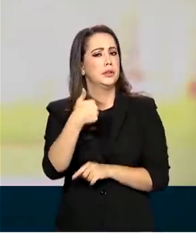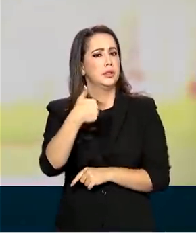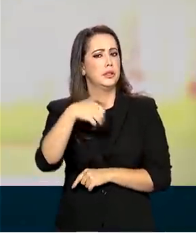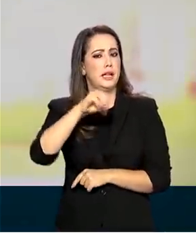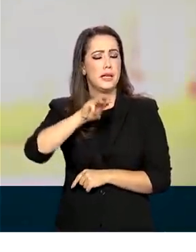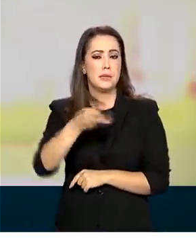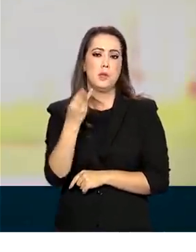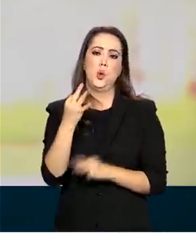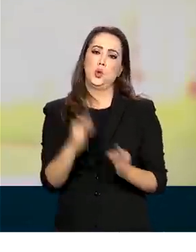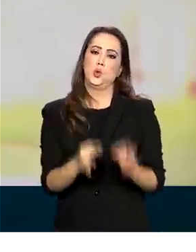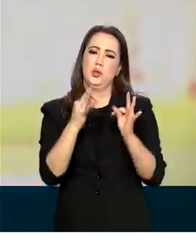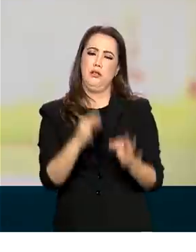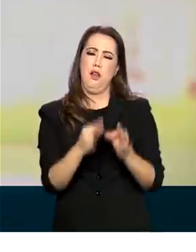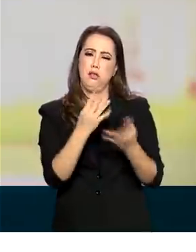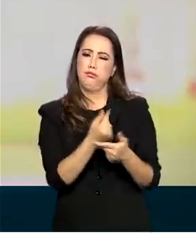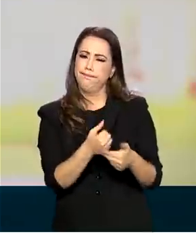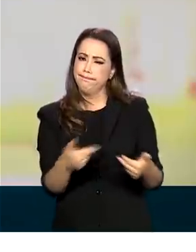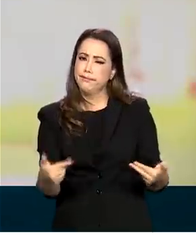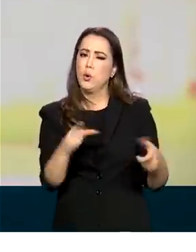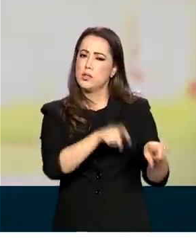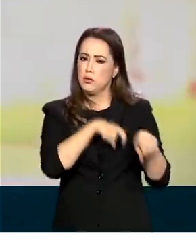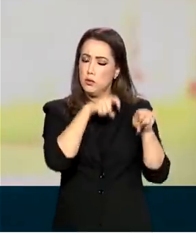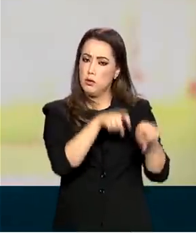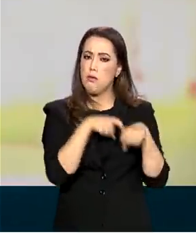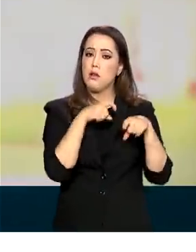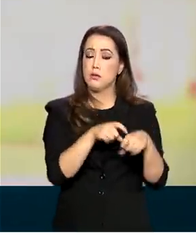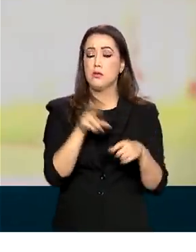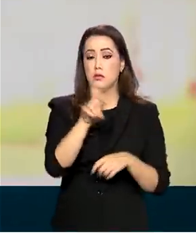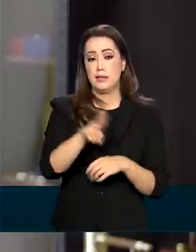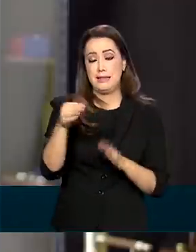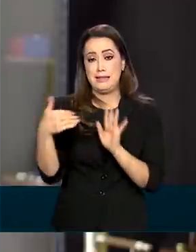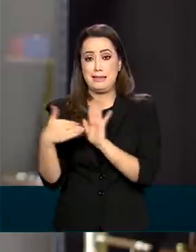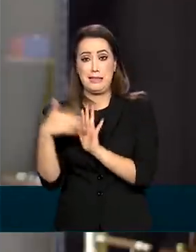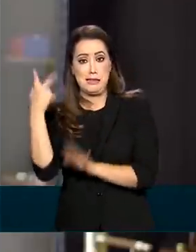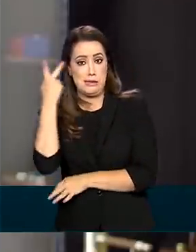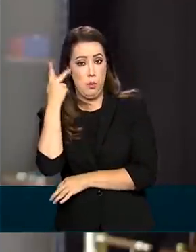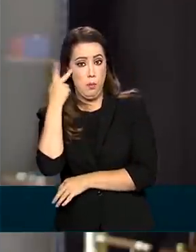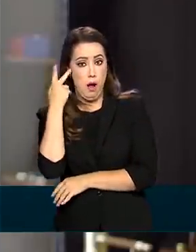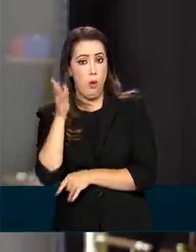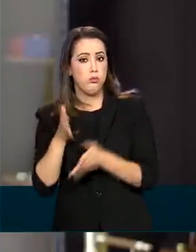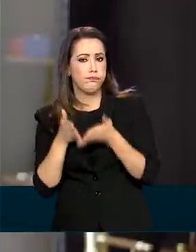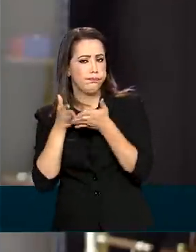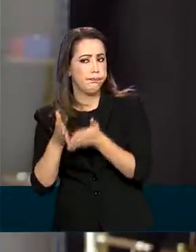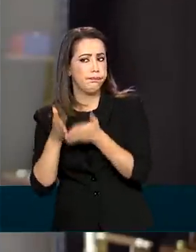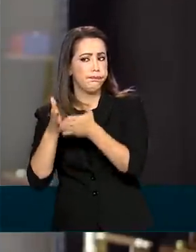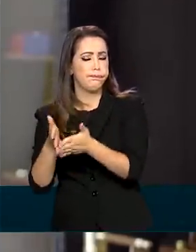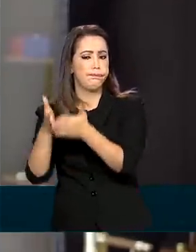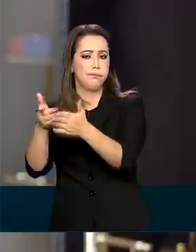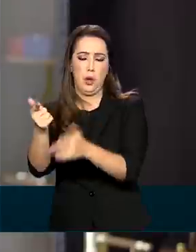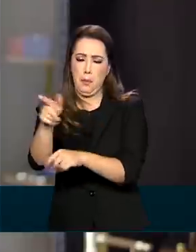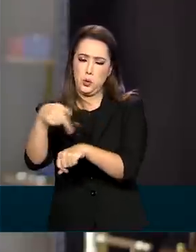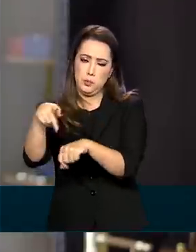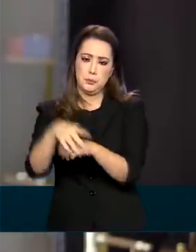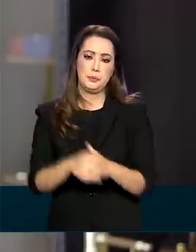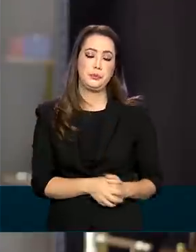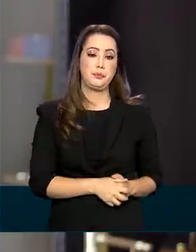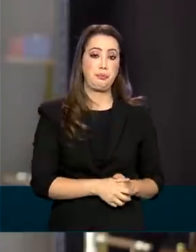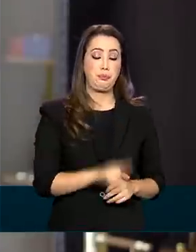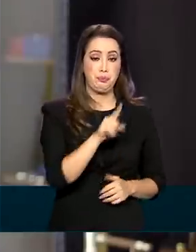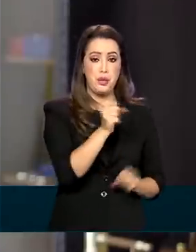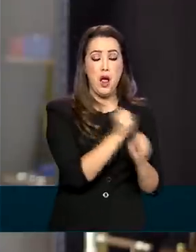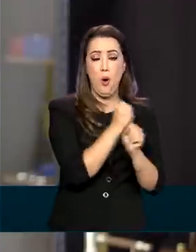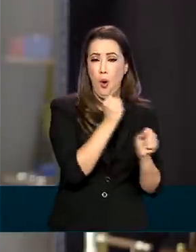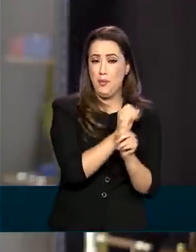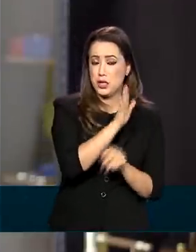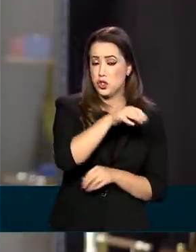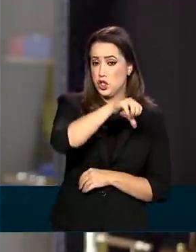transportadas por ano por essa rodovia até o Porto de Santos. Uma obra que vai estar já com 90% concluída e